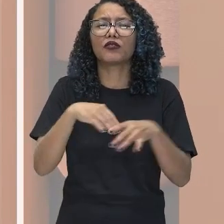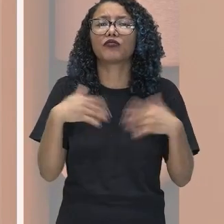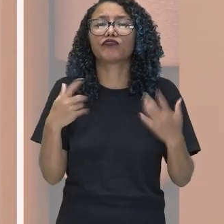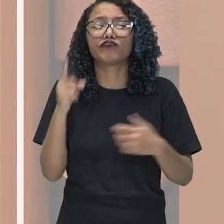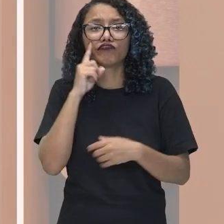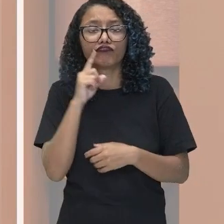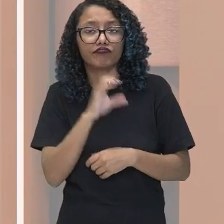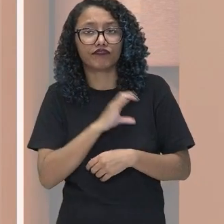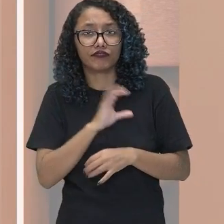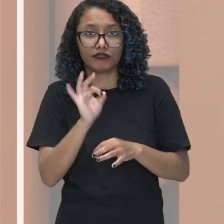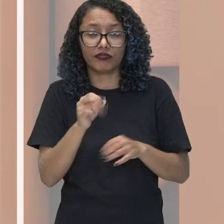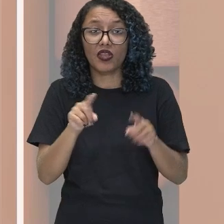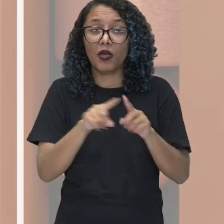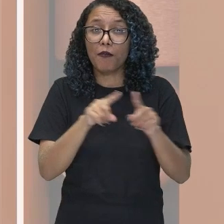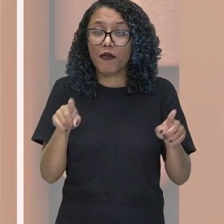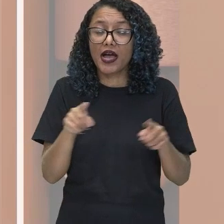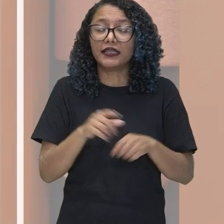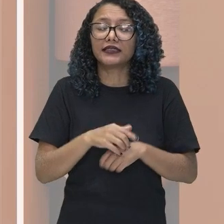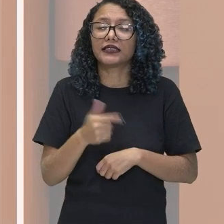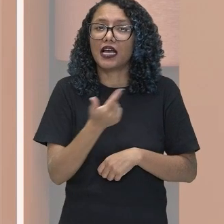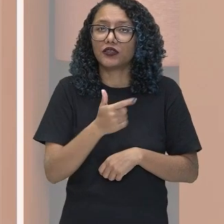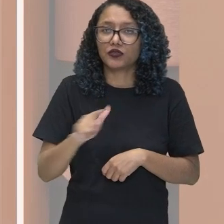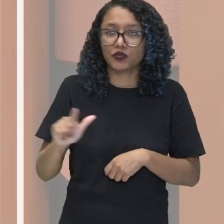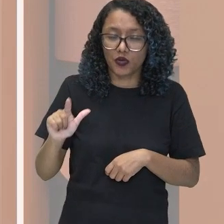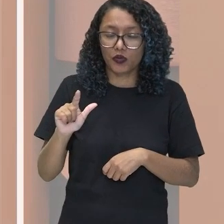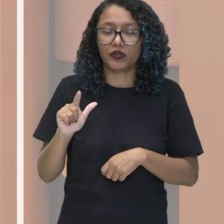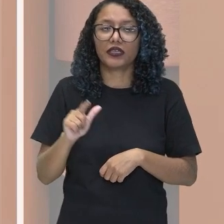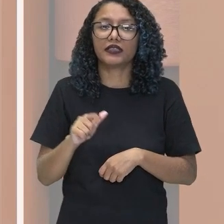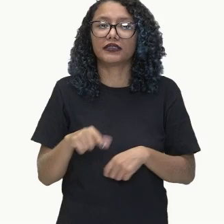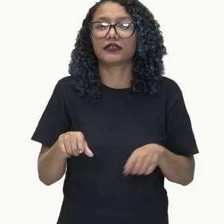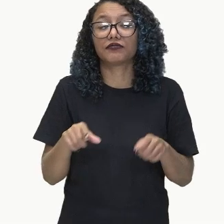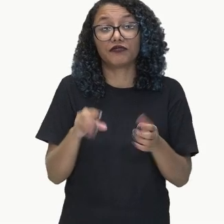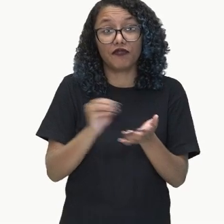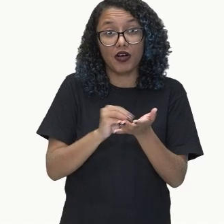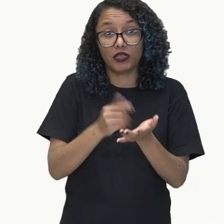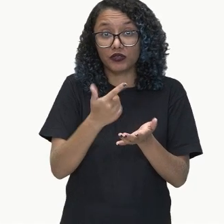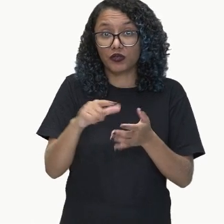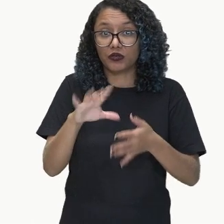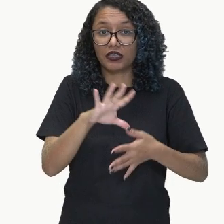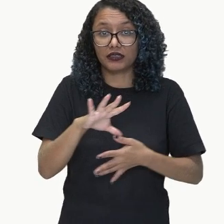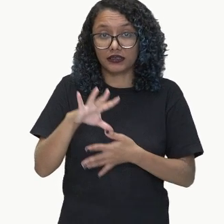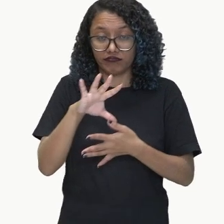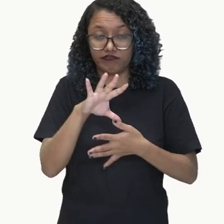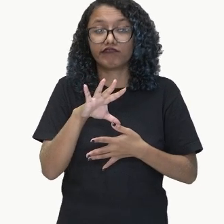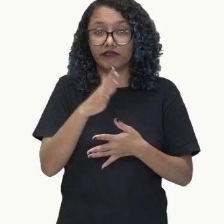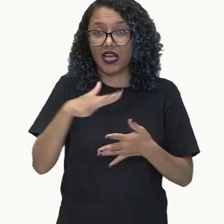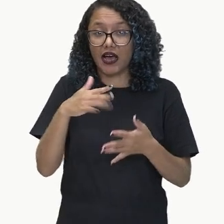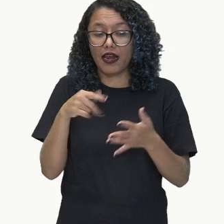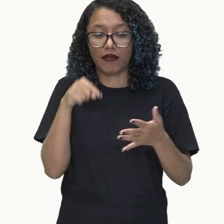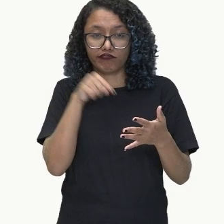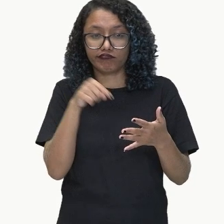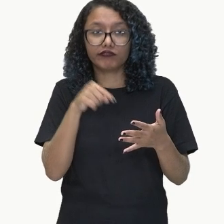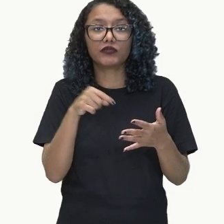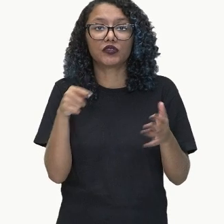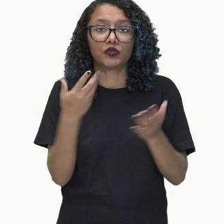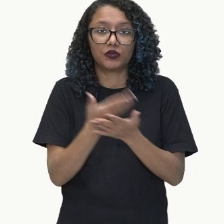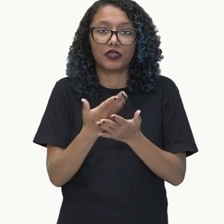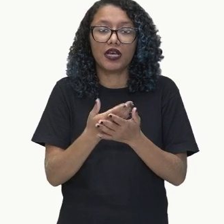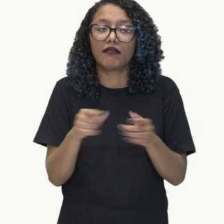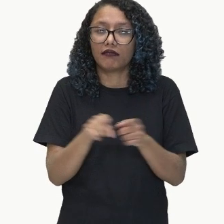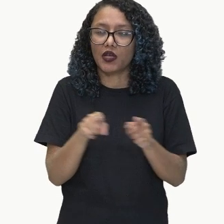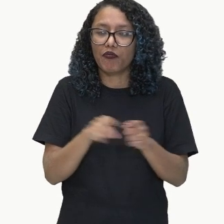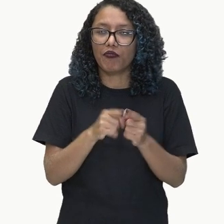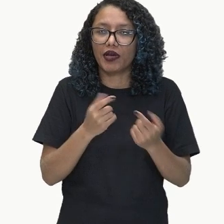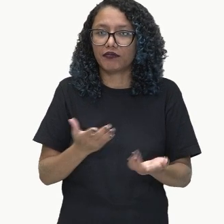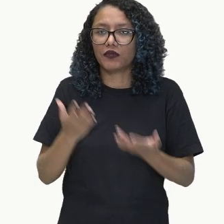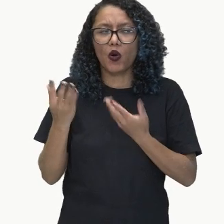Latina. Mas também precisamos fazer uma subdivisão desse território. Olha só. Então a gente vai ter essa divisão regional, onde a